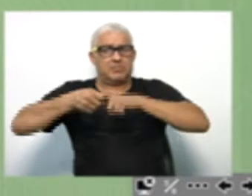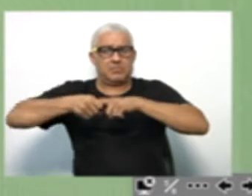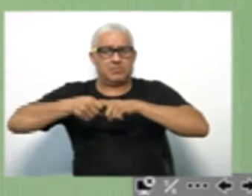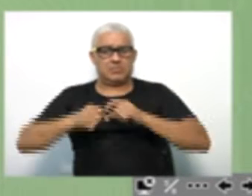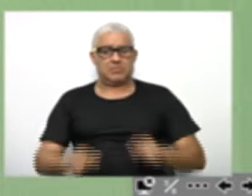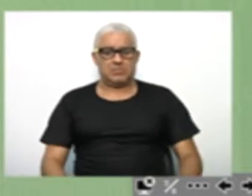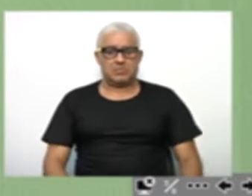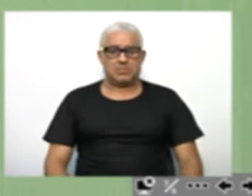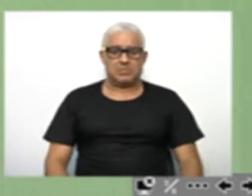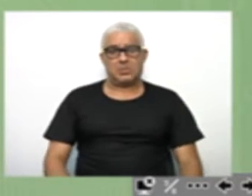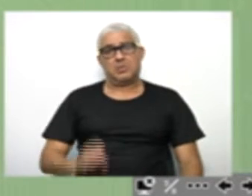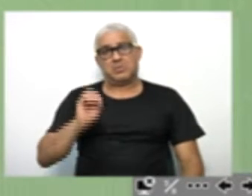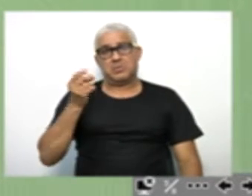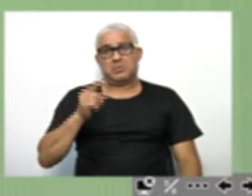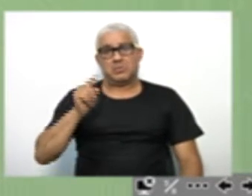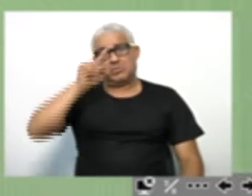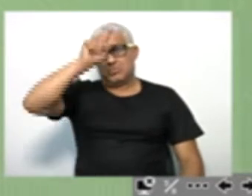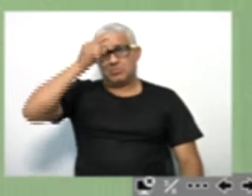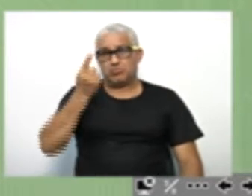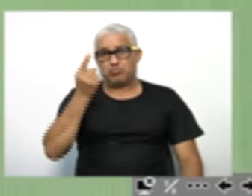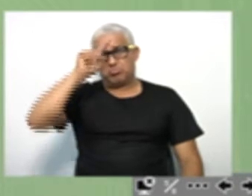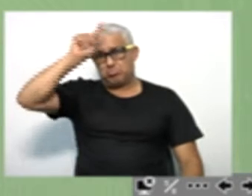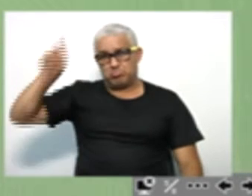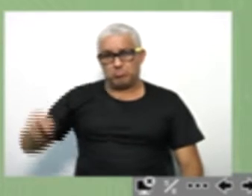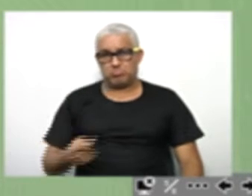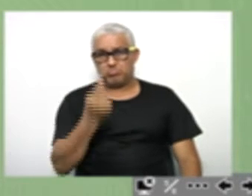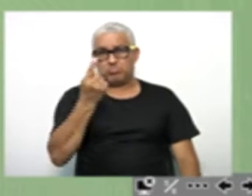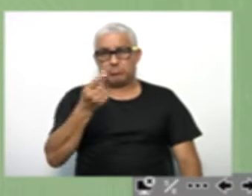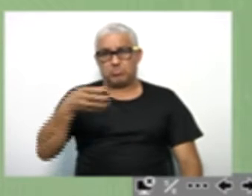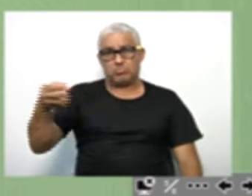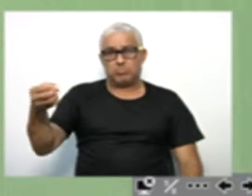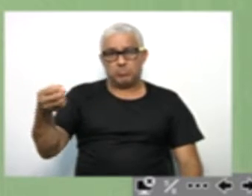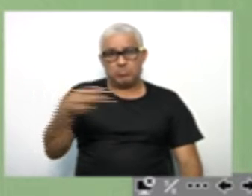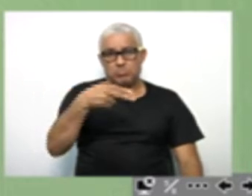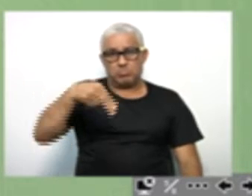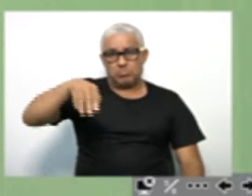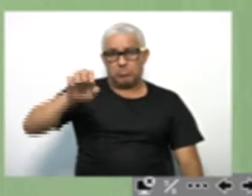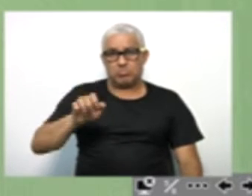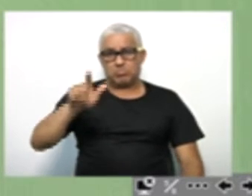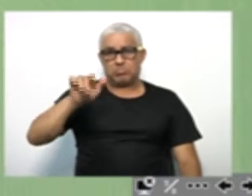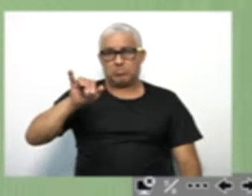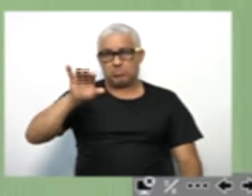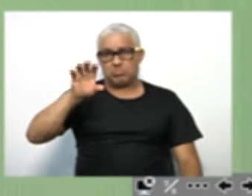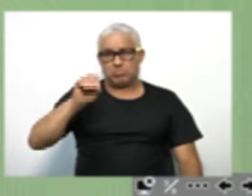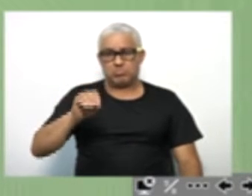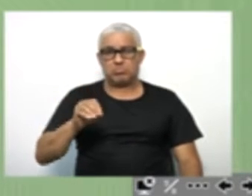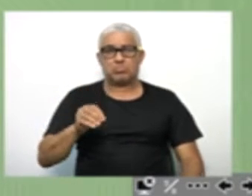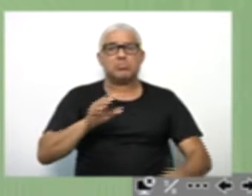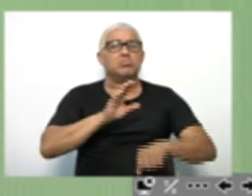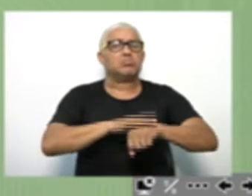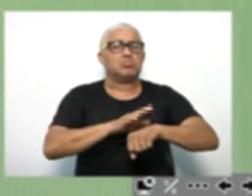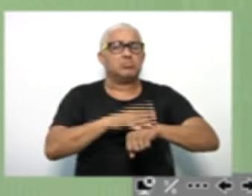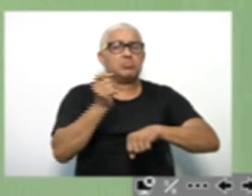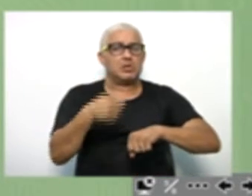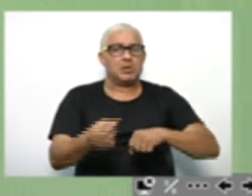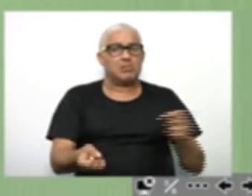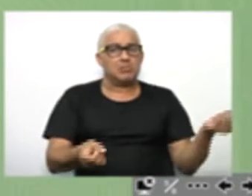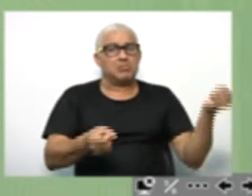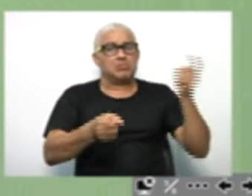Invisto R$1 milhão em um novo negócio. Em quanto tempo esse 1 milhão que eu investi ele retorna para o meu